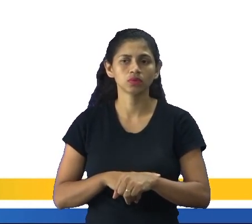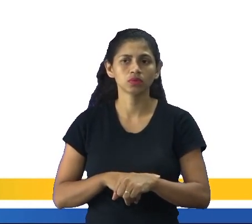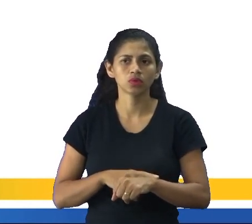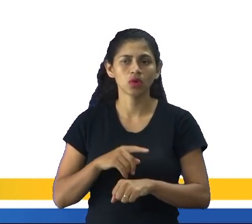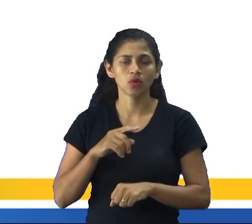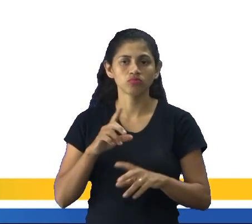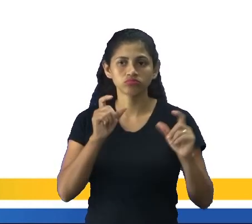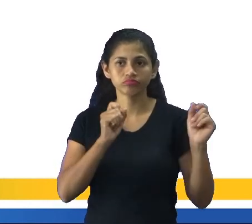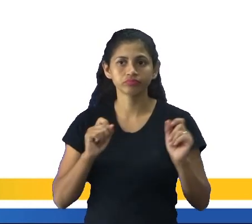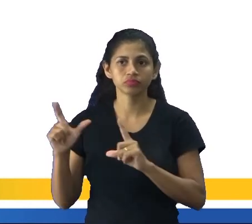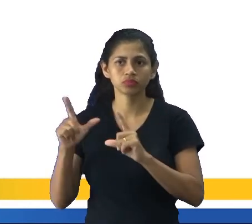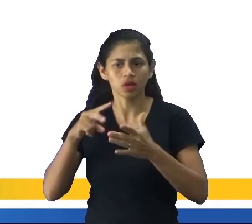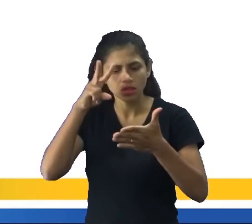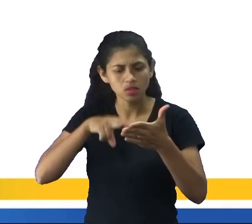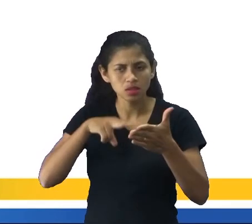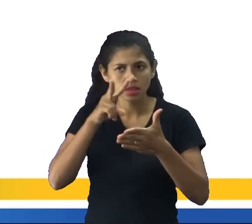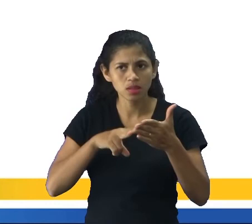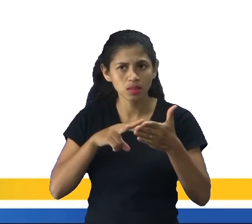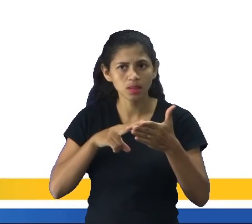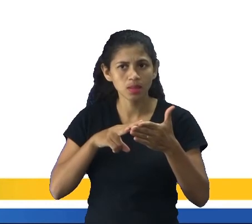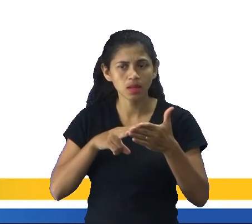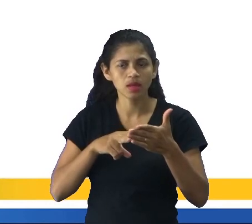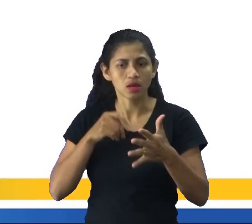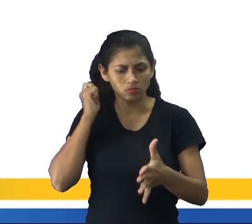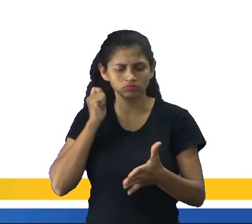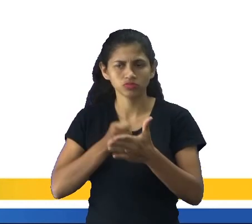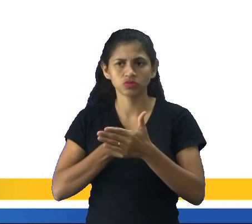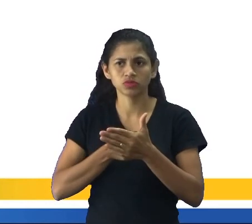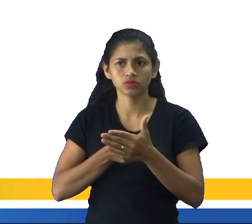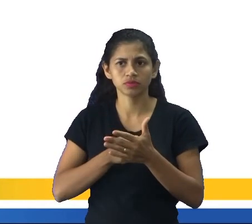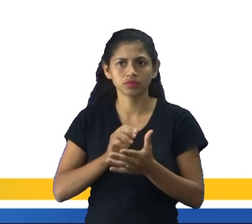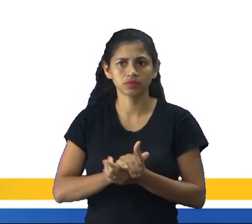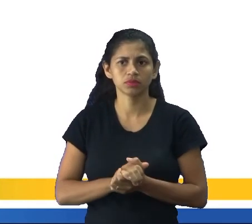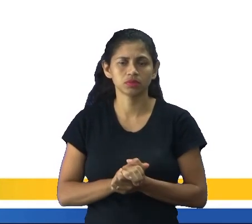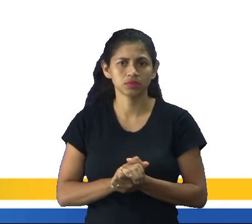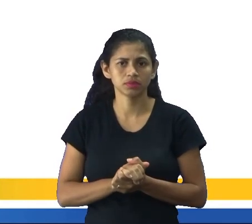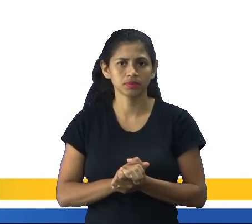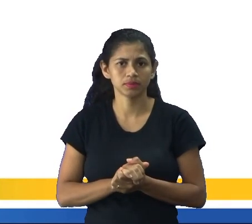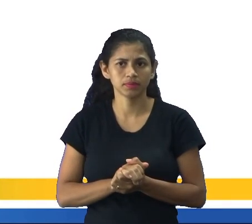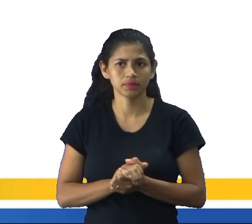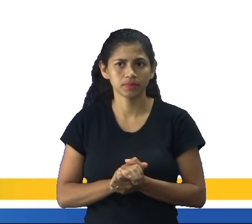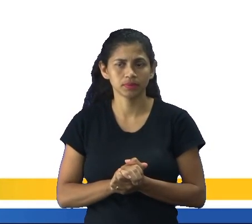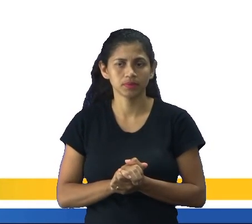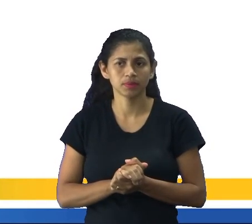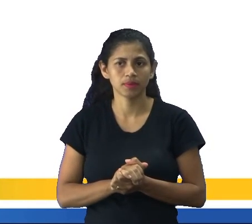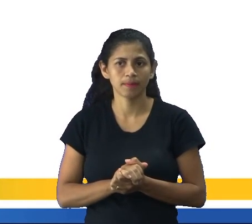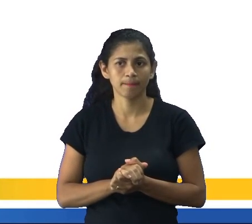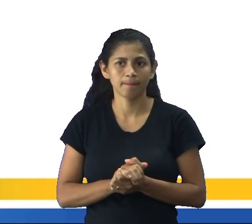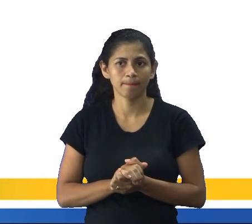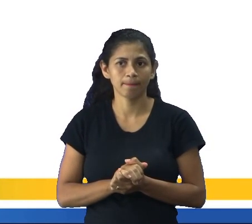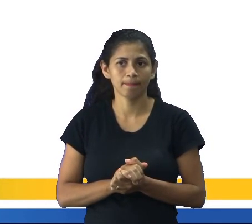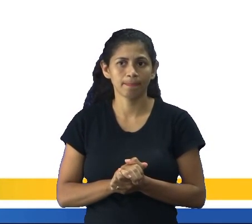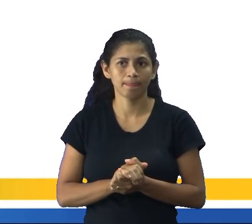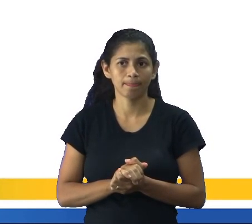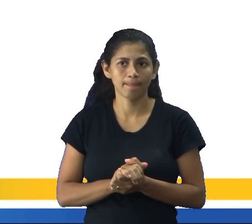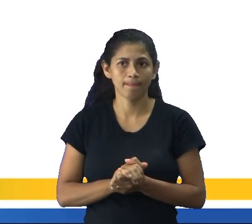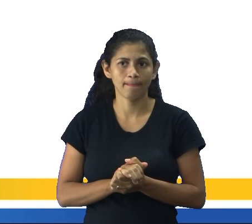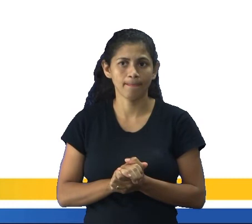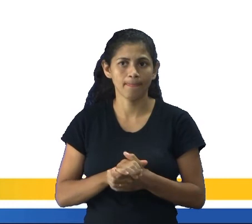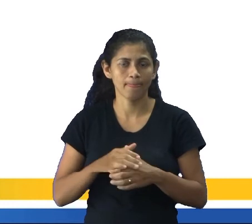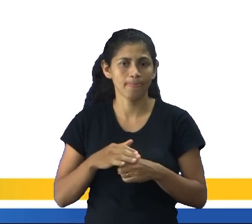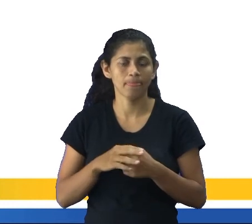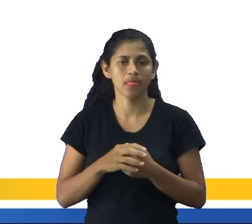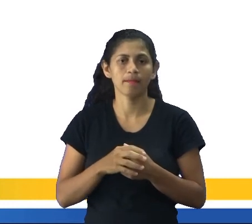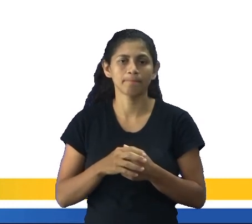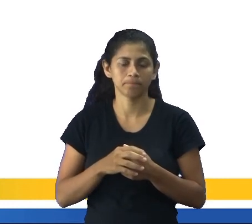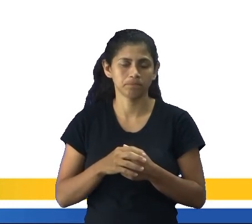as alternativas, leiam o texto base se for preciso, a resposta, deixa eu até fazer rápido aqui, vamos ver quanto tempo. Segundo o texto,